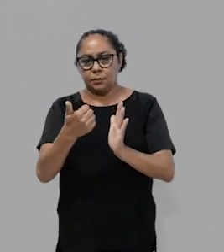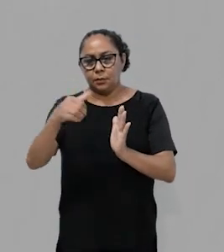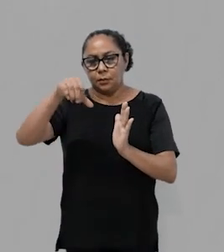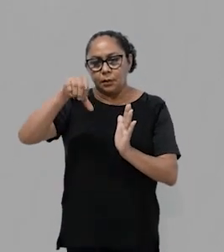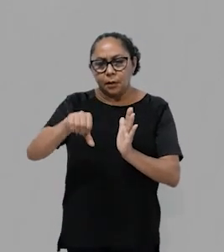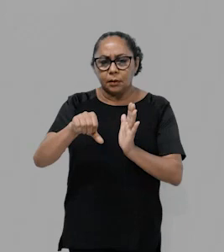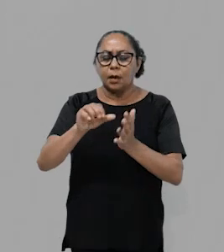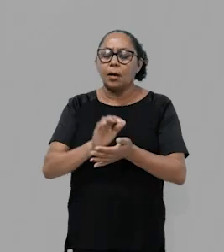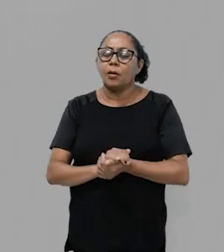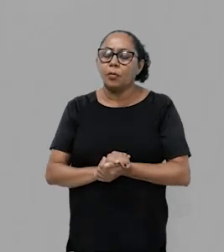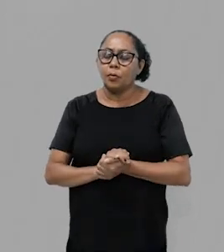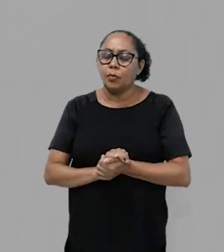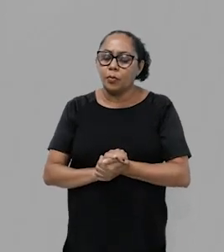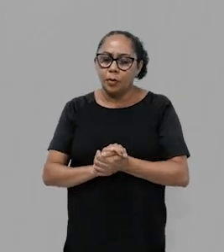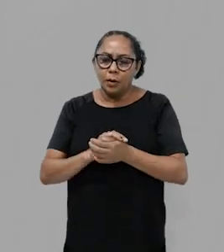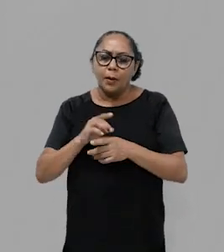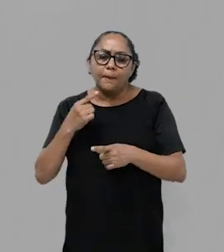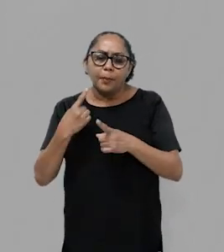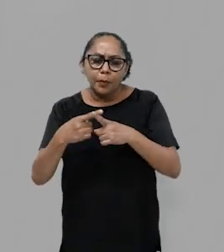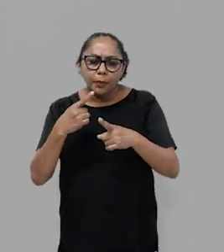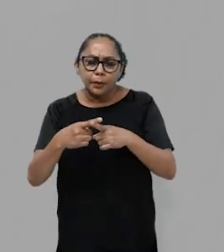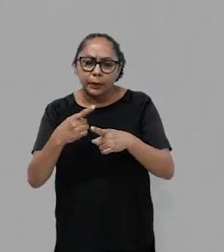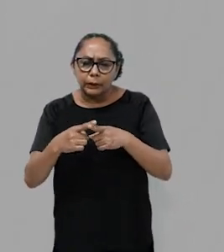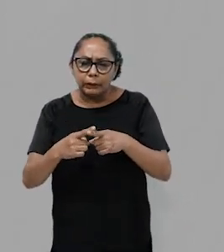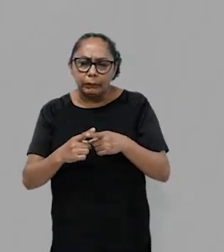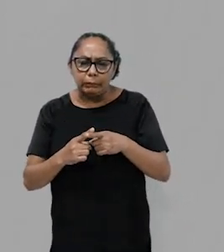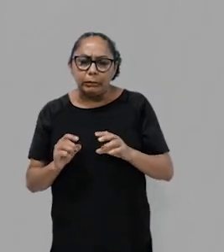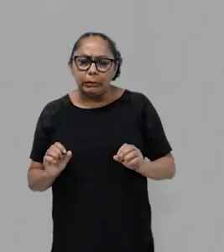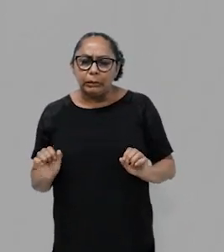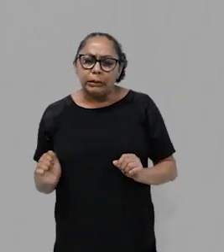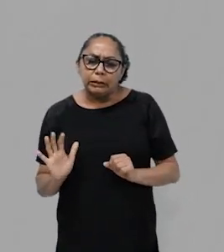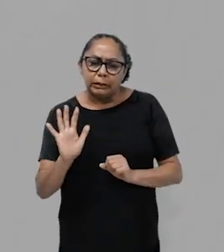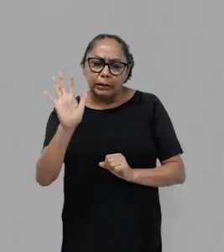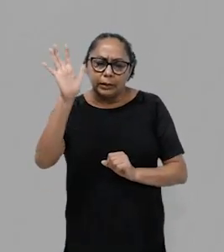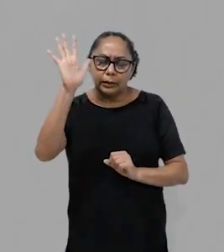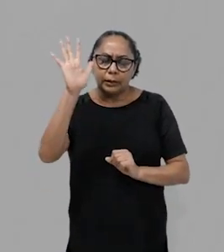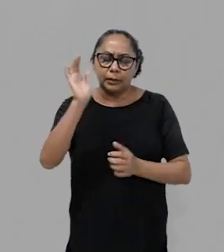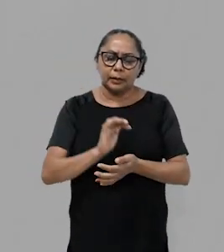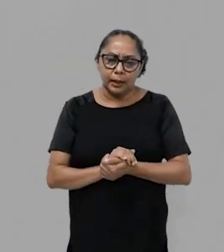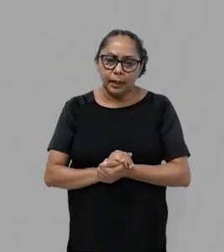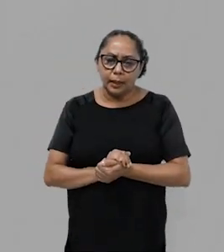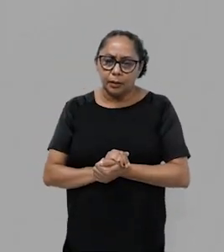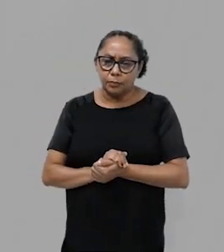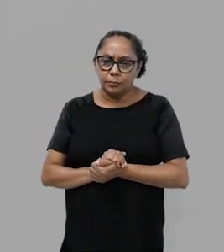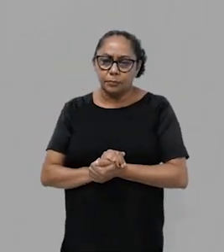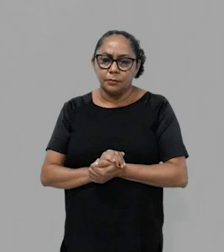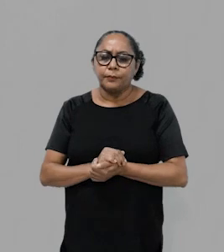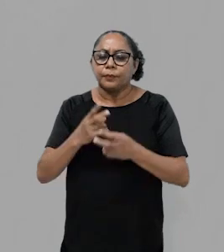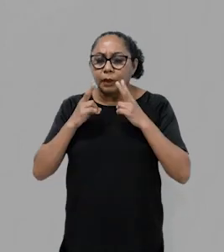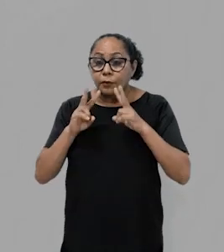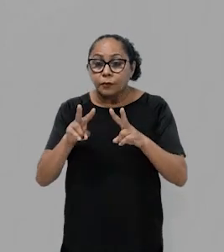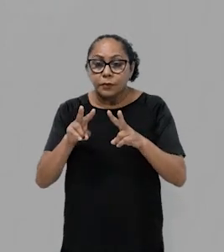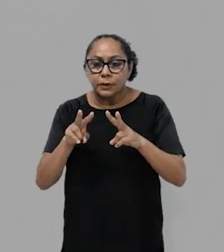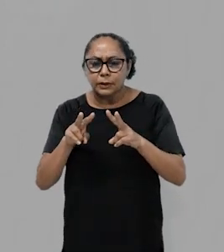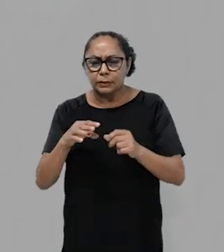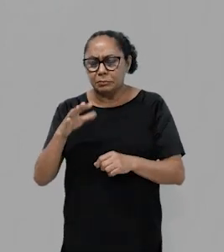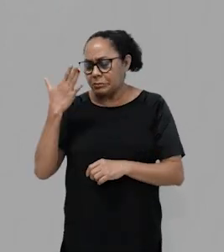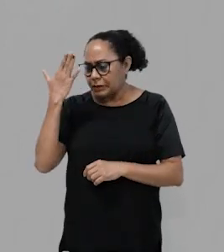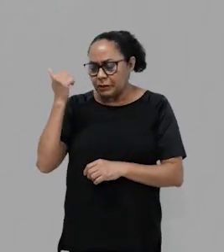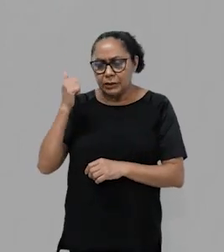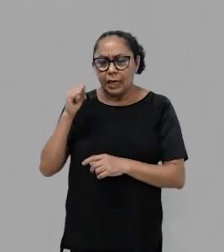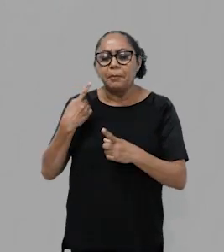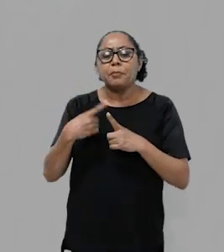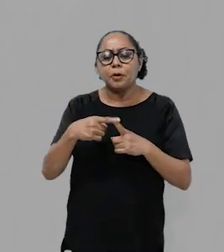não fala? Porque você não é crítico de arte. Né? Só para ter uma noção, na hora que você compra por 12 milhões de euros, você pode vender pelo dobro,